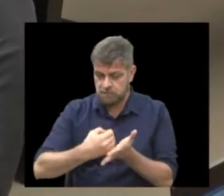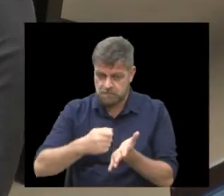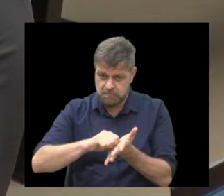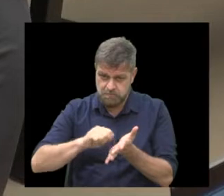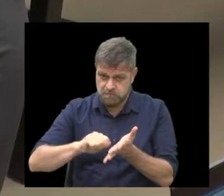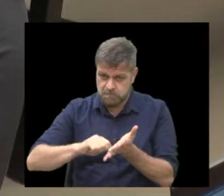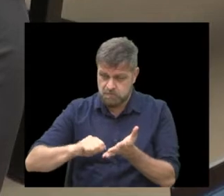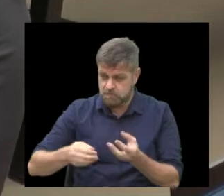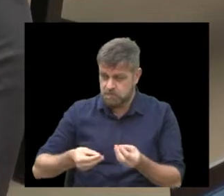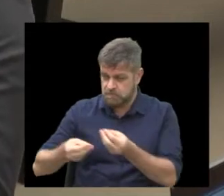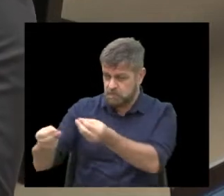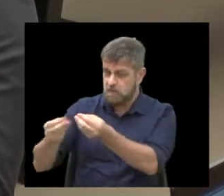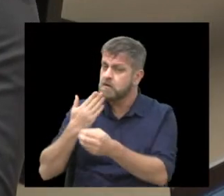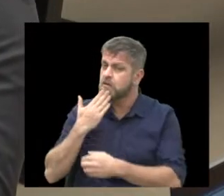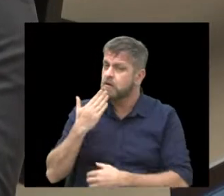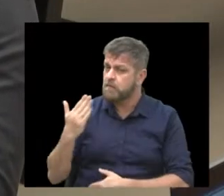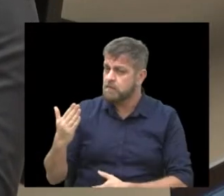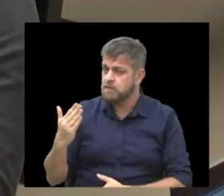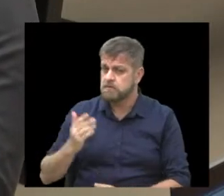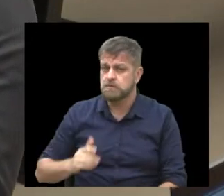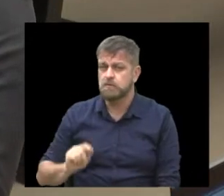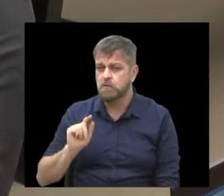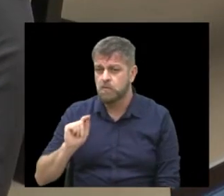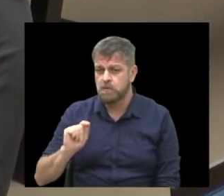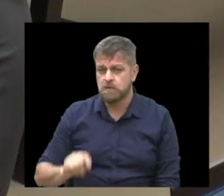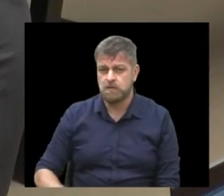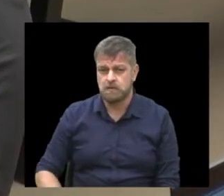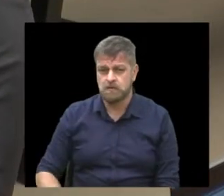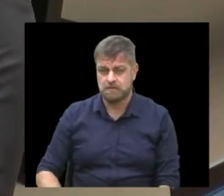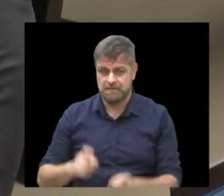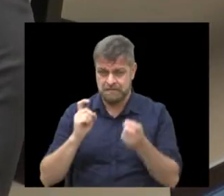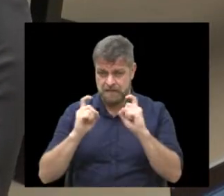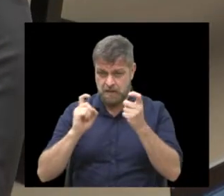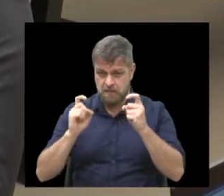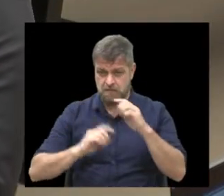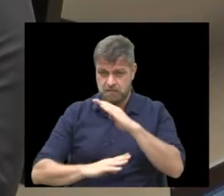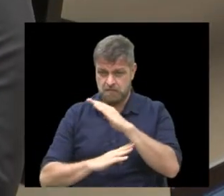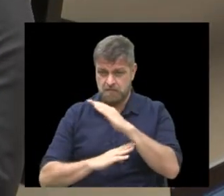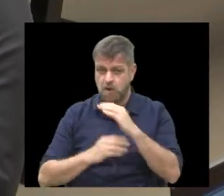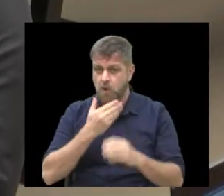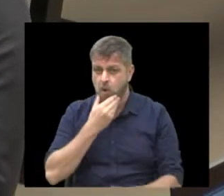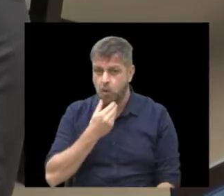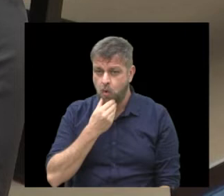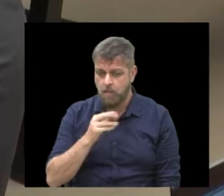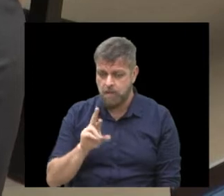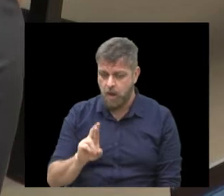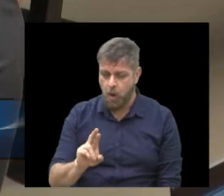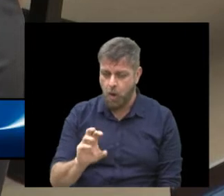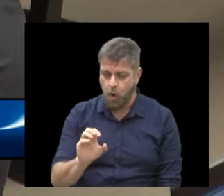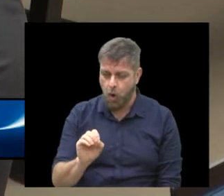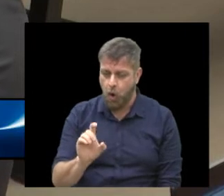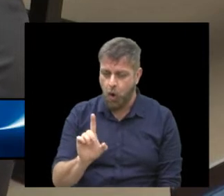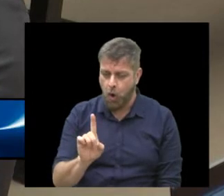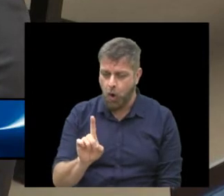senhor, pedindo a proibição de entrada das sessões do senhor Rodrigo Pavani,